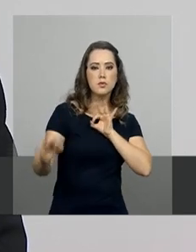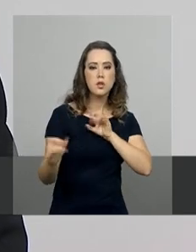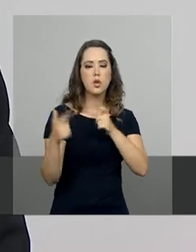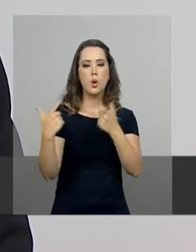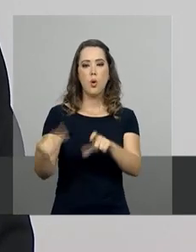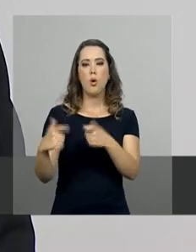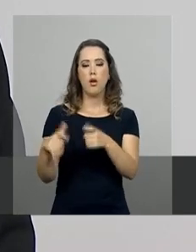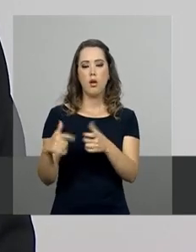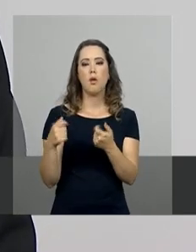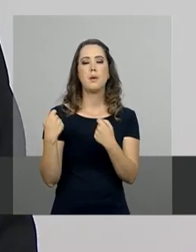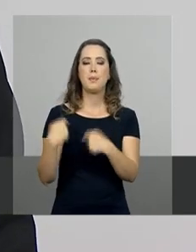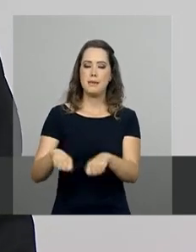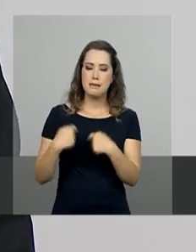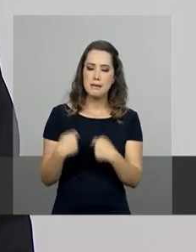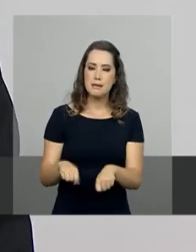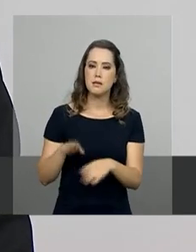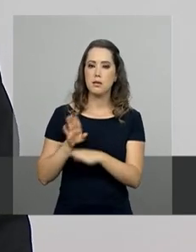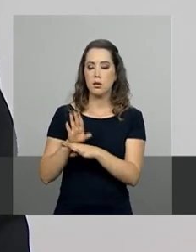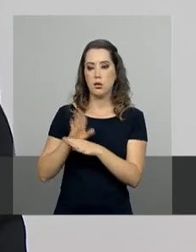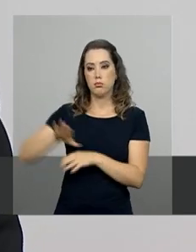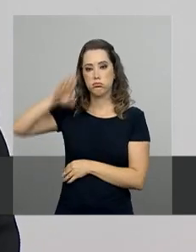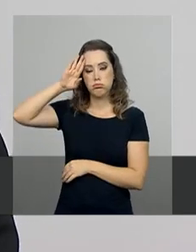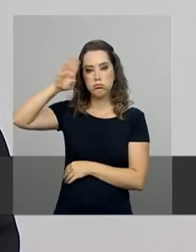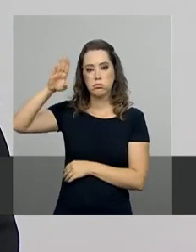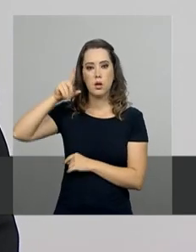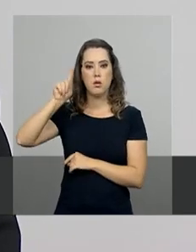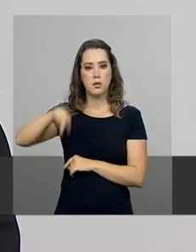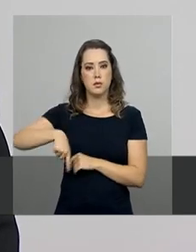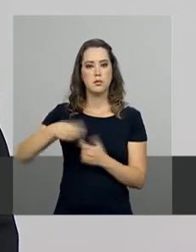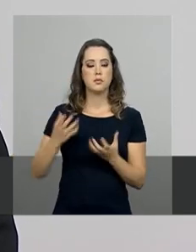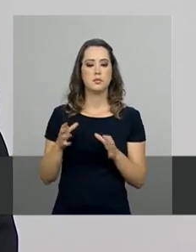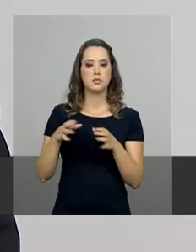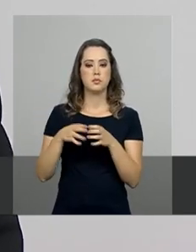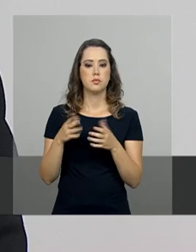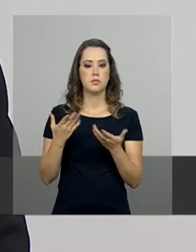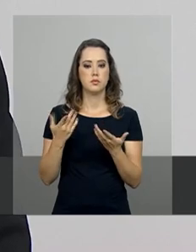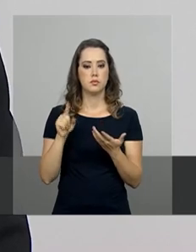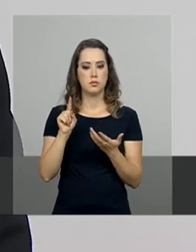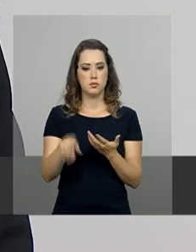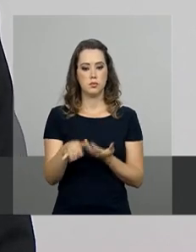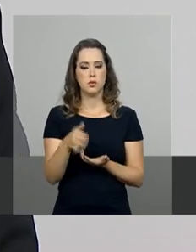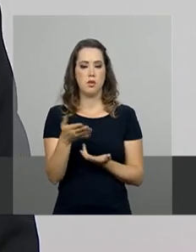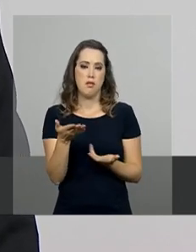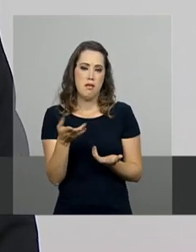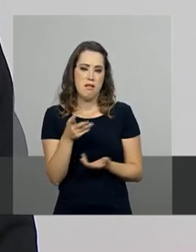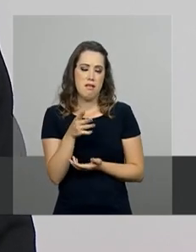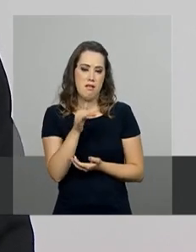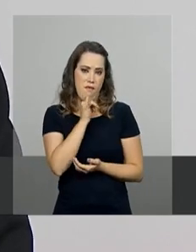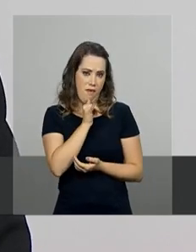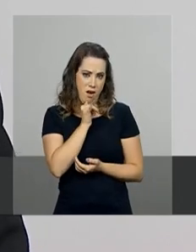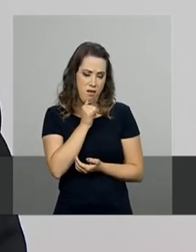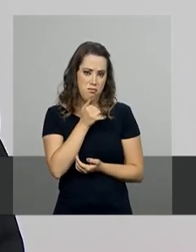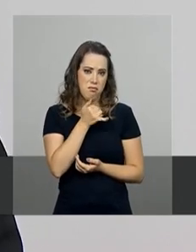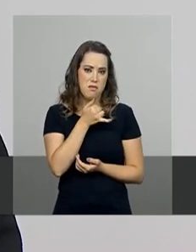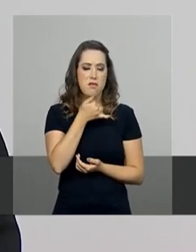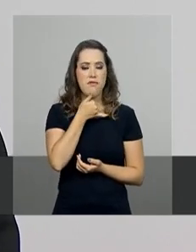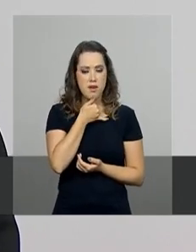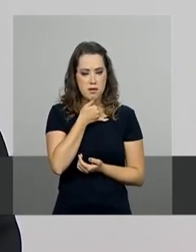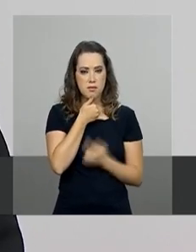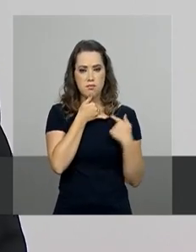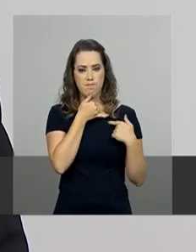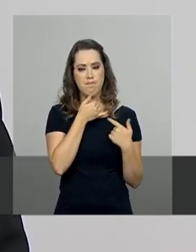necessários infelizmente há o encaminhamento em dia infelizmente por conta da necessidade de ter que ter